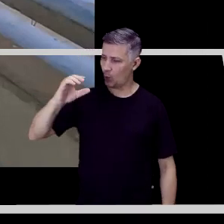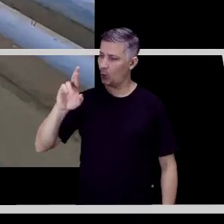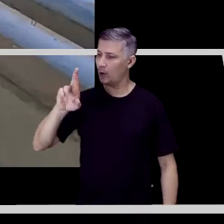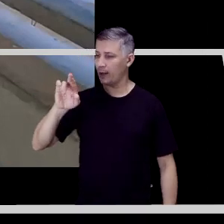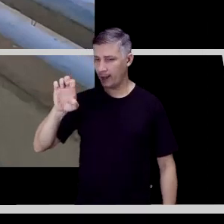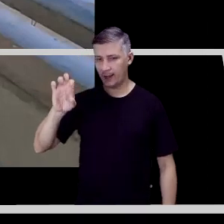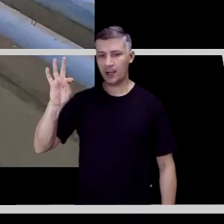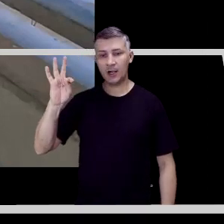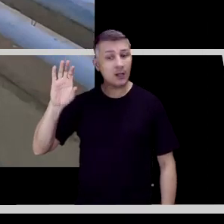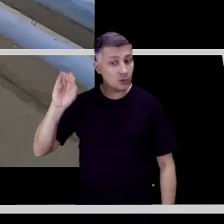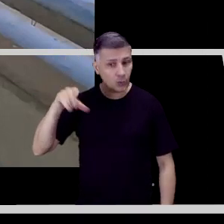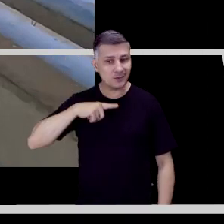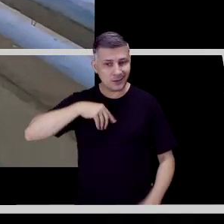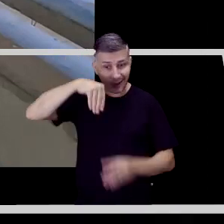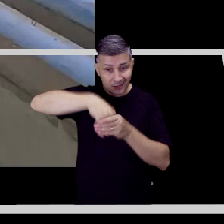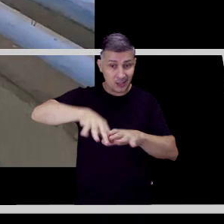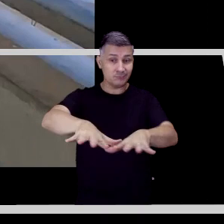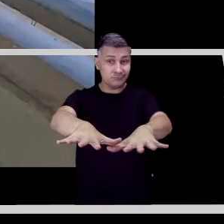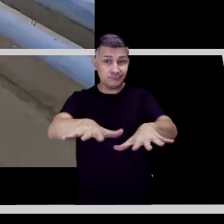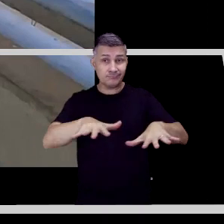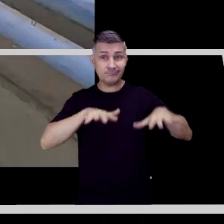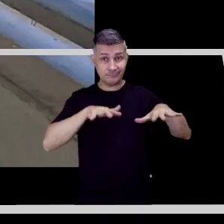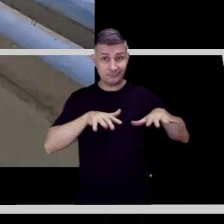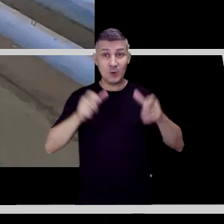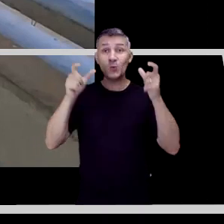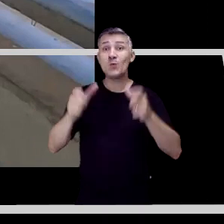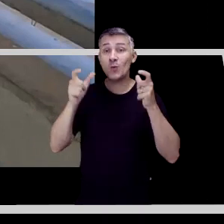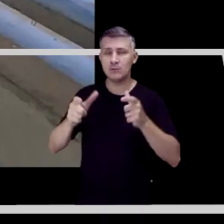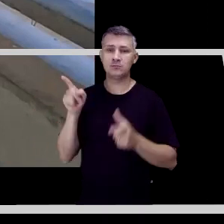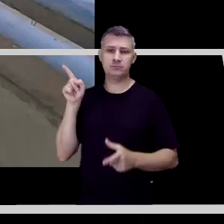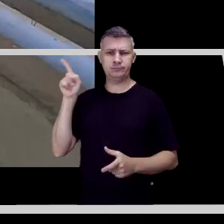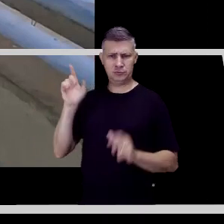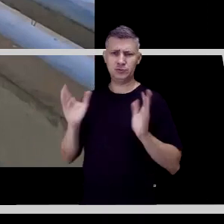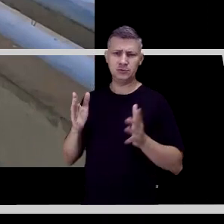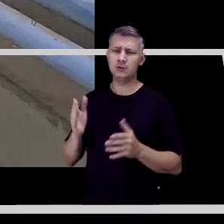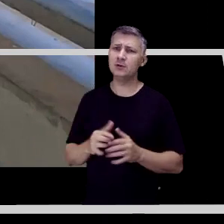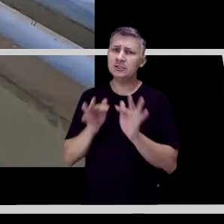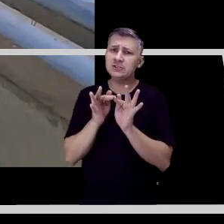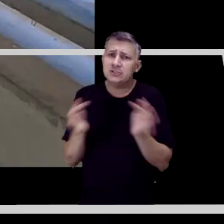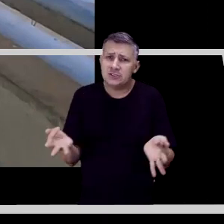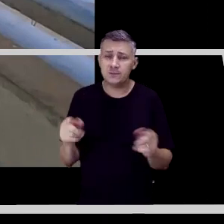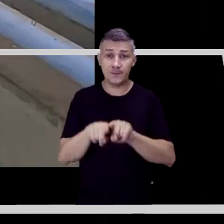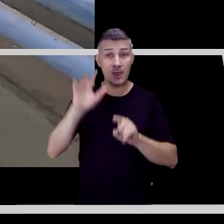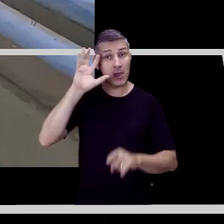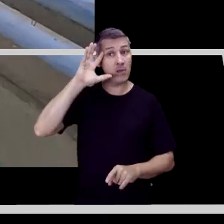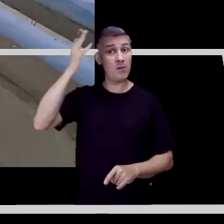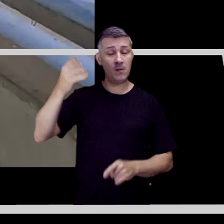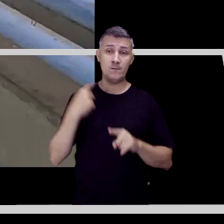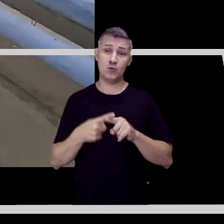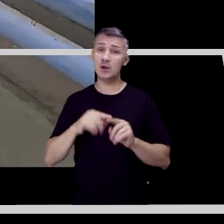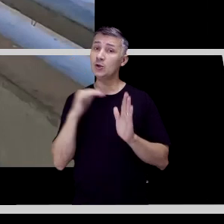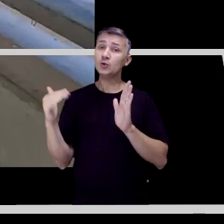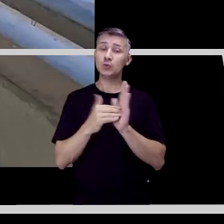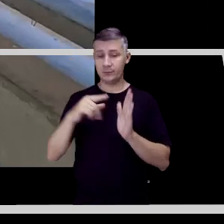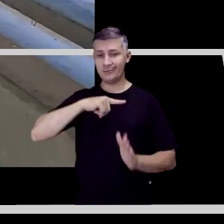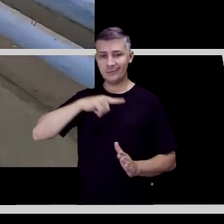volta dessa espécie de pátio interno. É um edifício, assim, relativamente simples em solução, porque